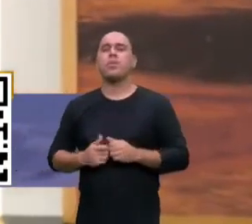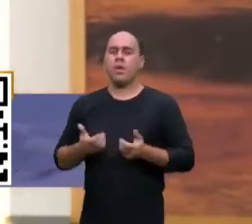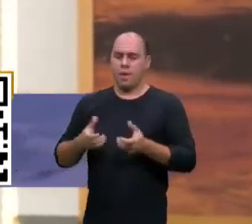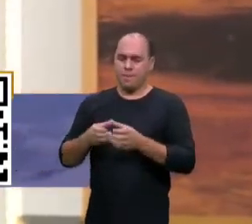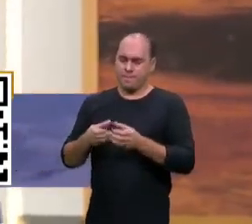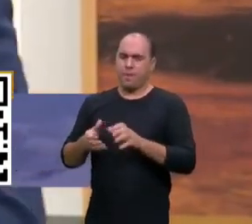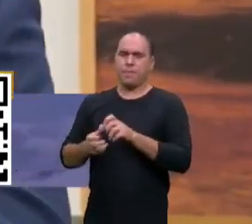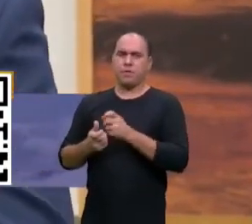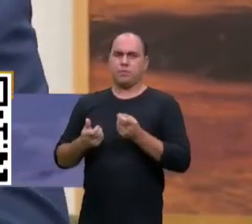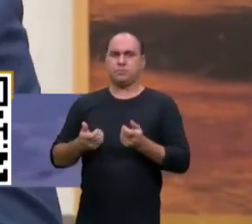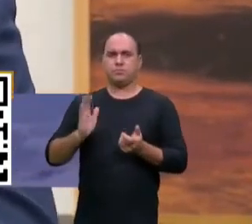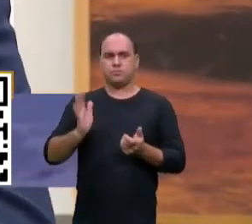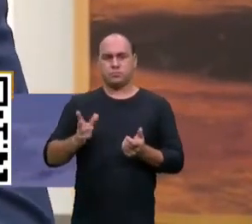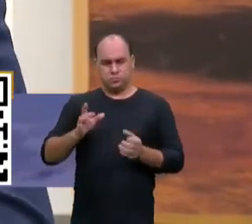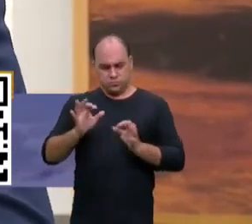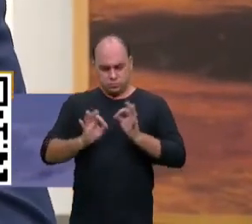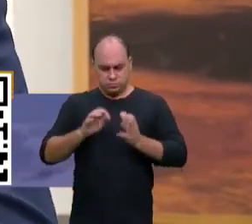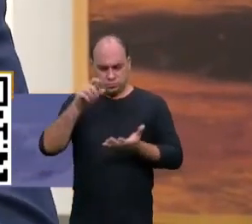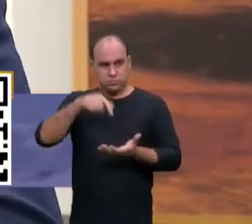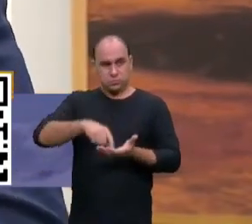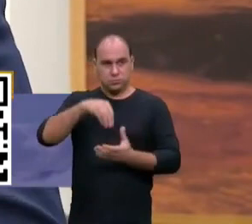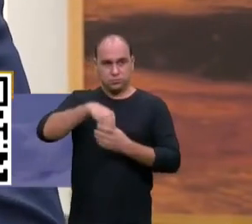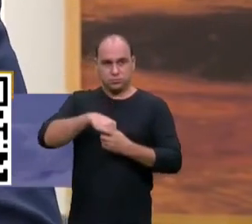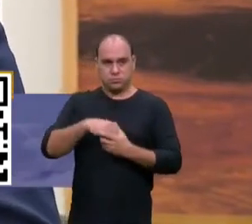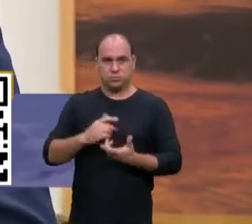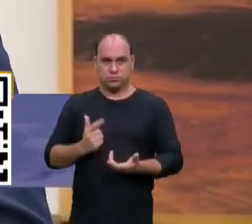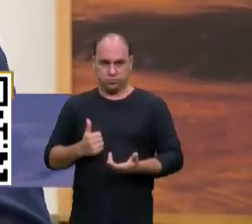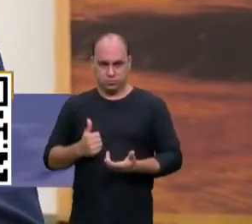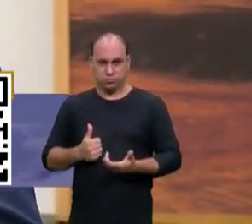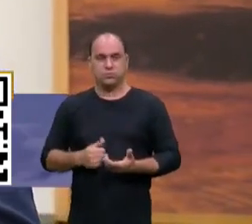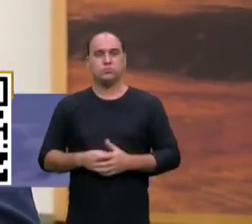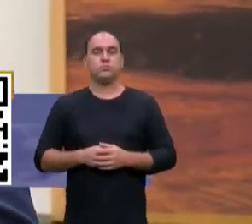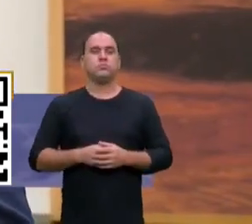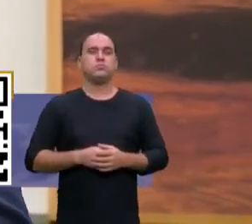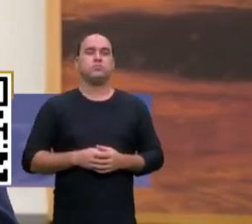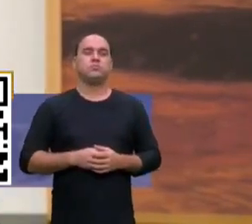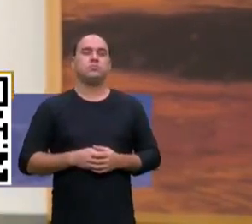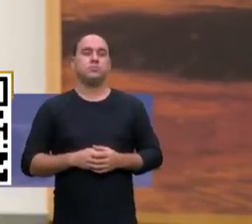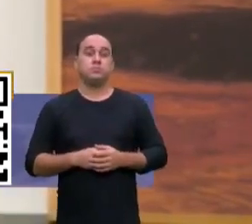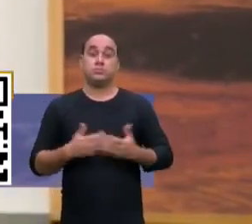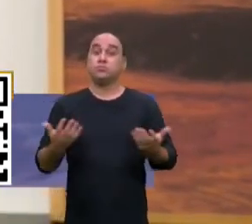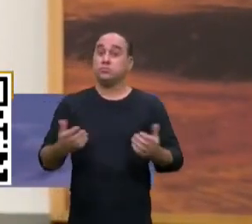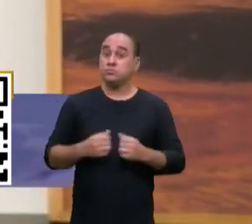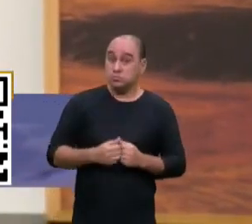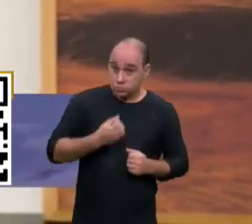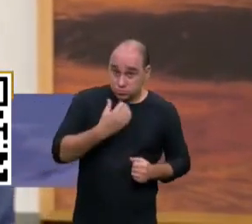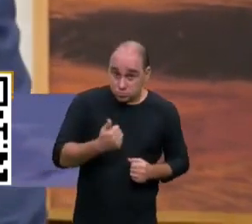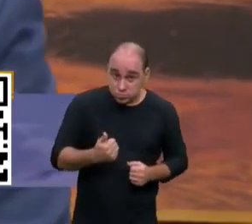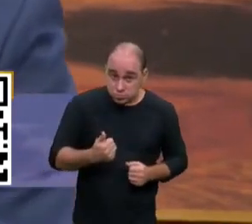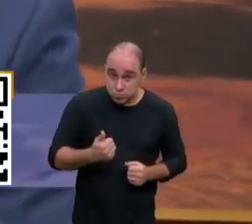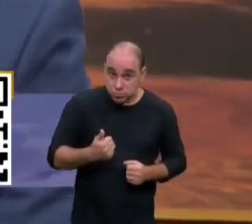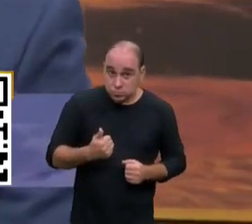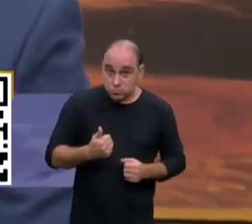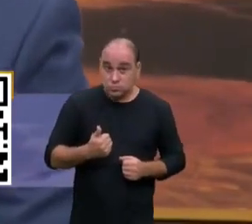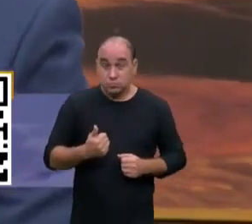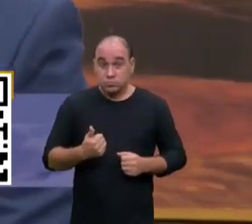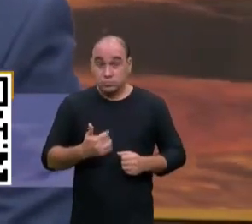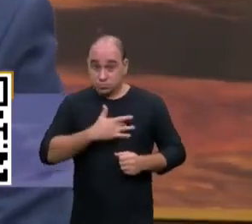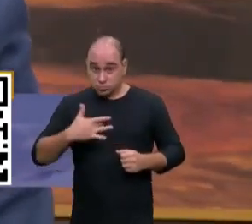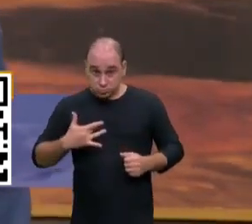somente com a Bíblia porque aqui eu tenho já todo material dentro Tá certo e aí como você está